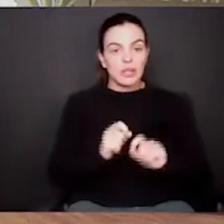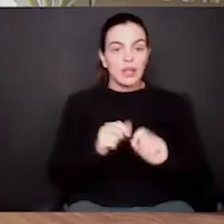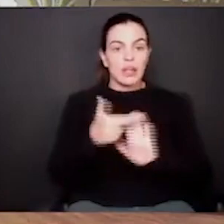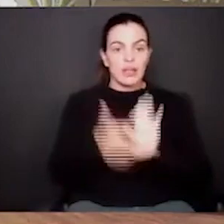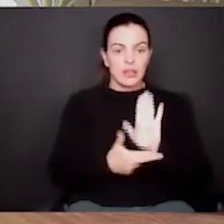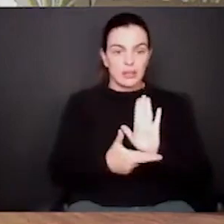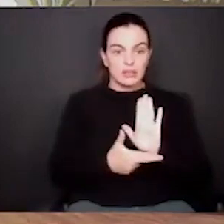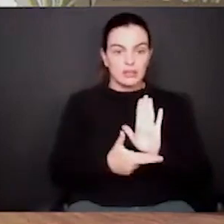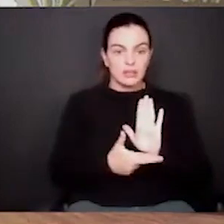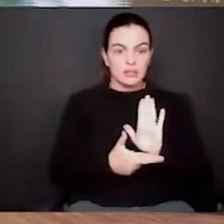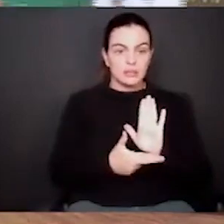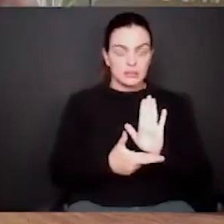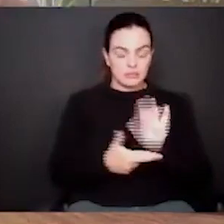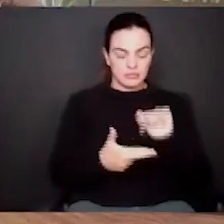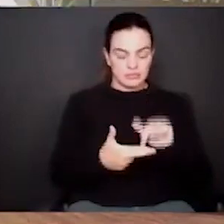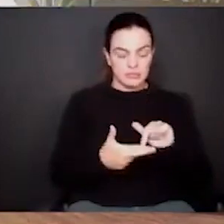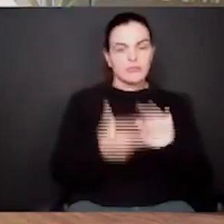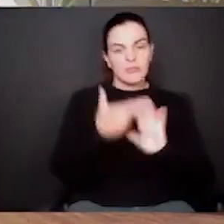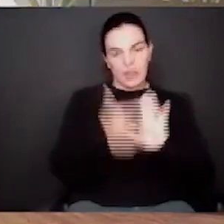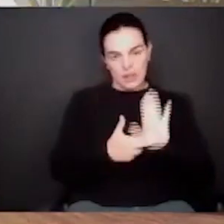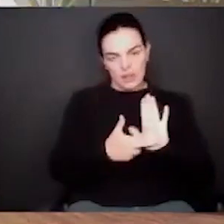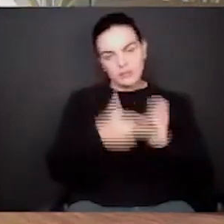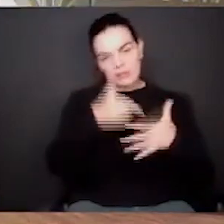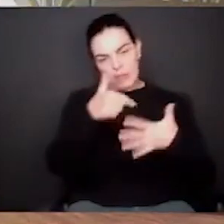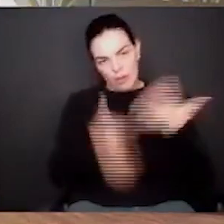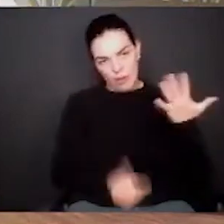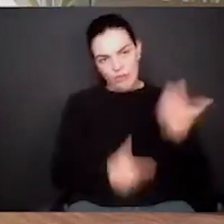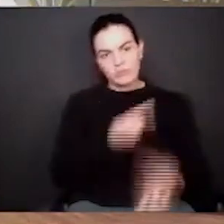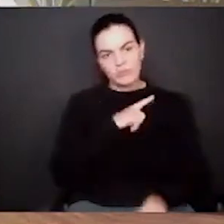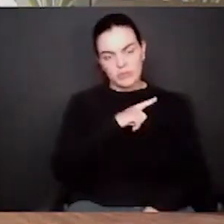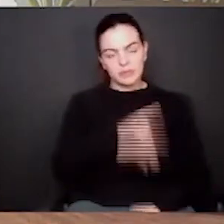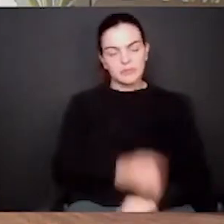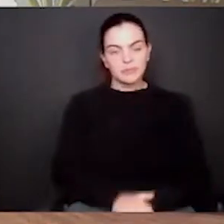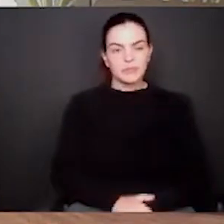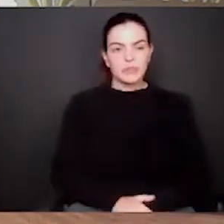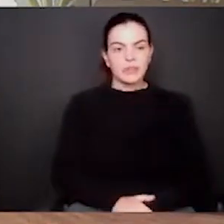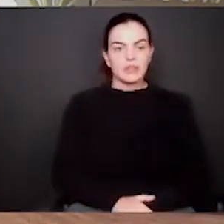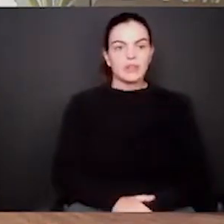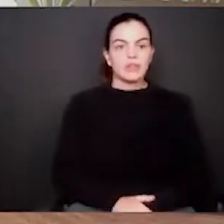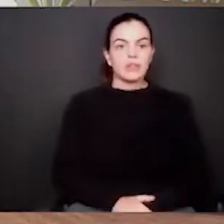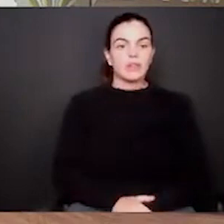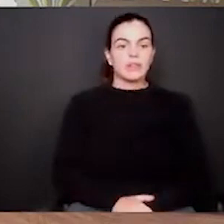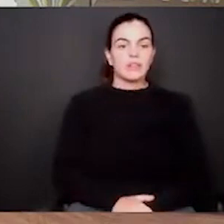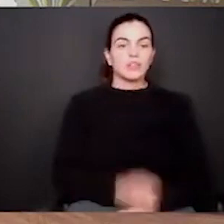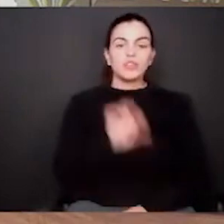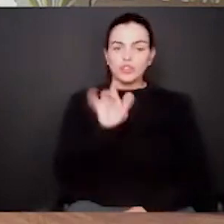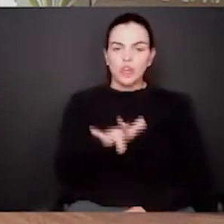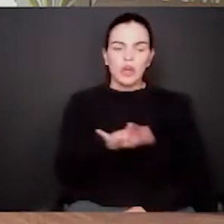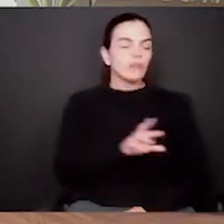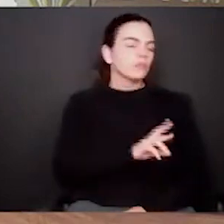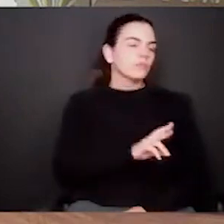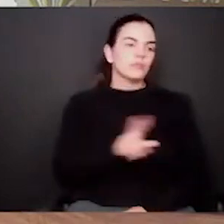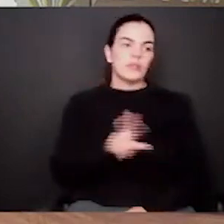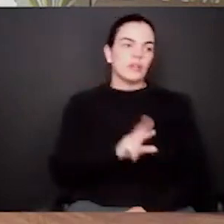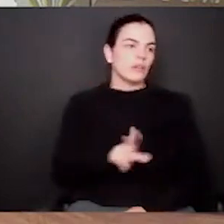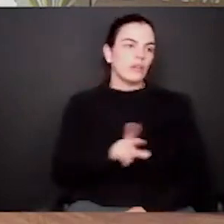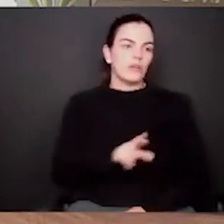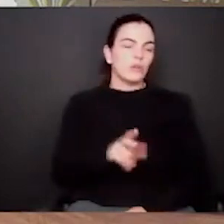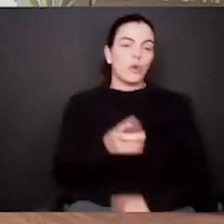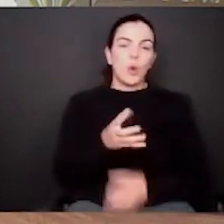vem as diretrizes. Mas nós vamos além disso, porque isso não é só o orçamento